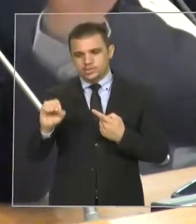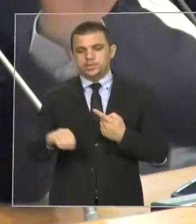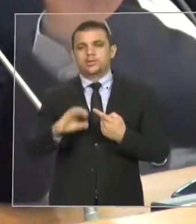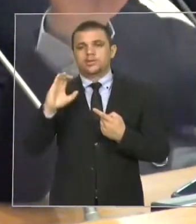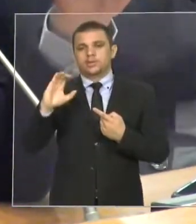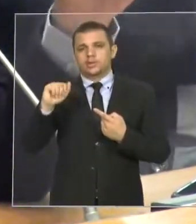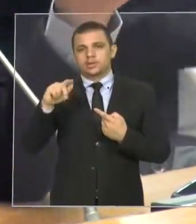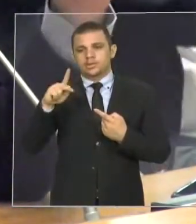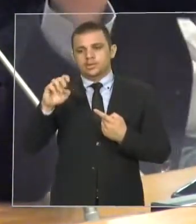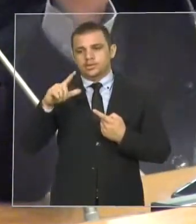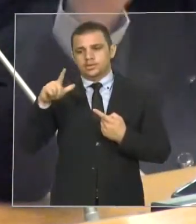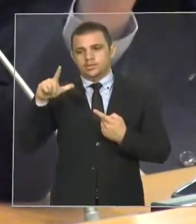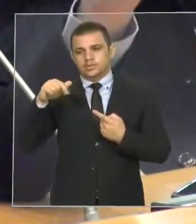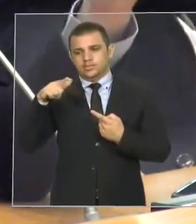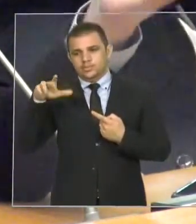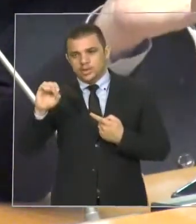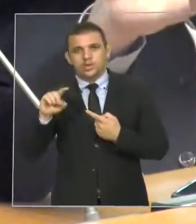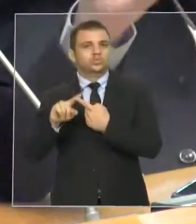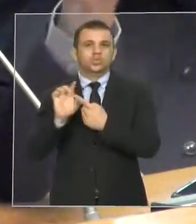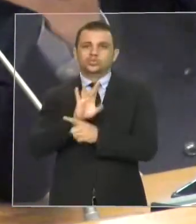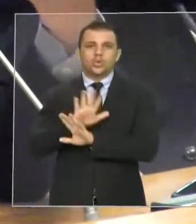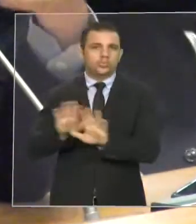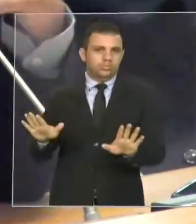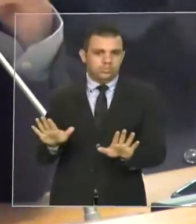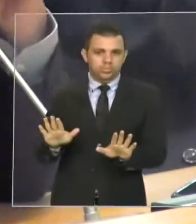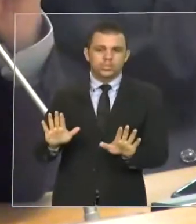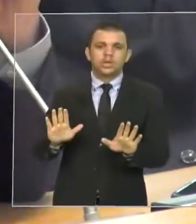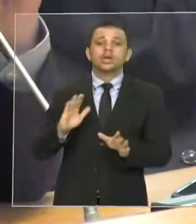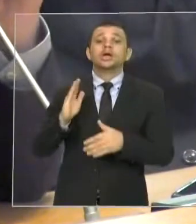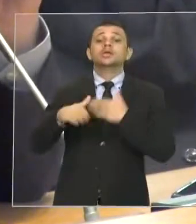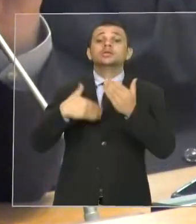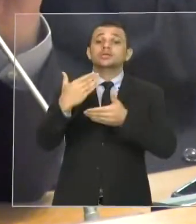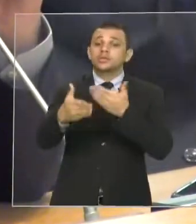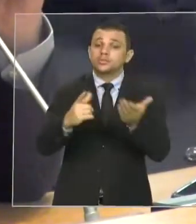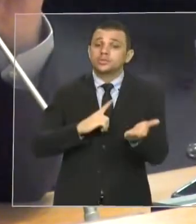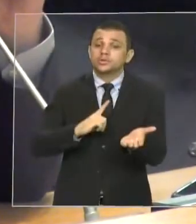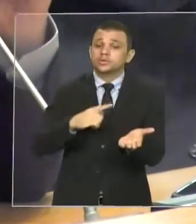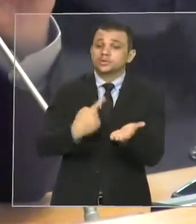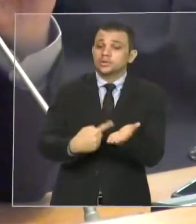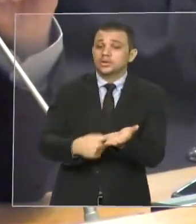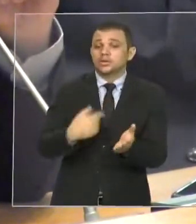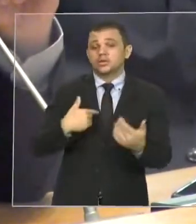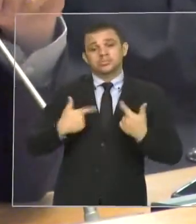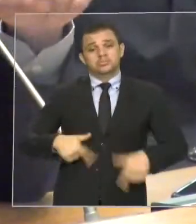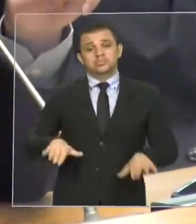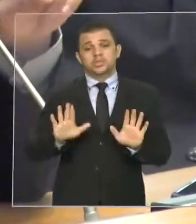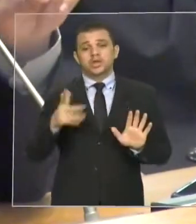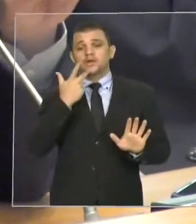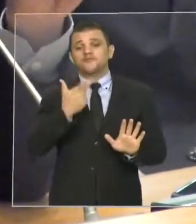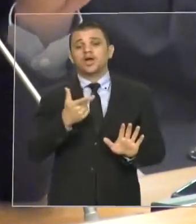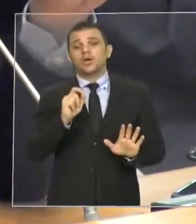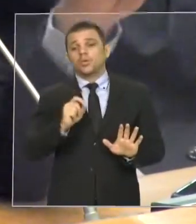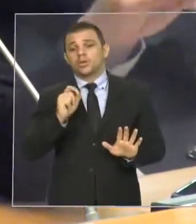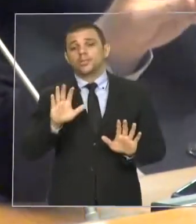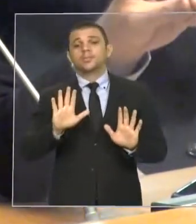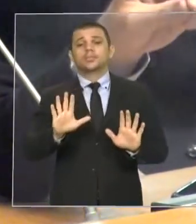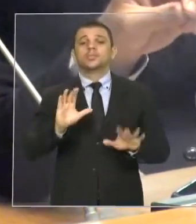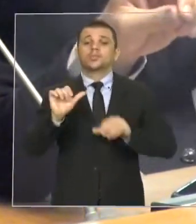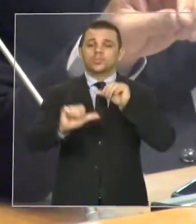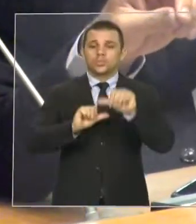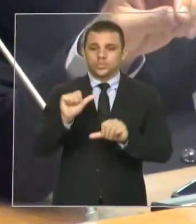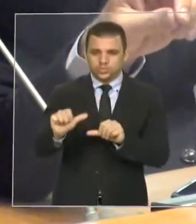E depois, por uma conveniência, que eu vou me eximir de falar aqui, foi feita essa